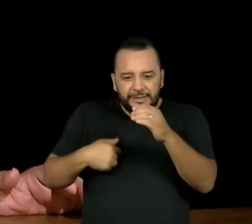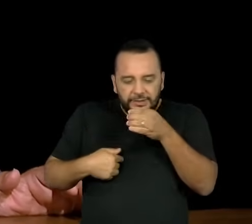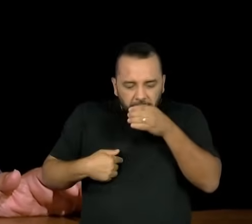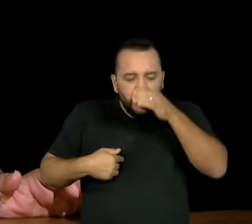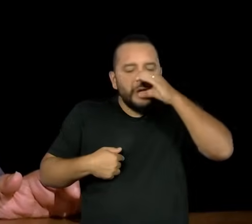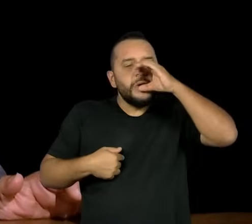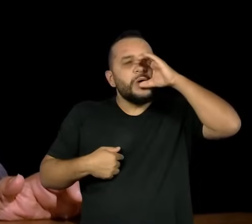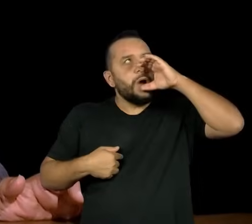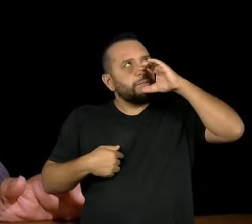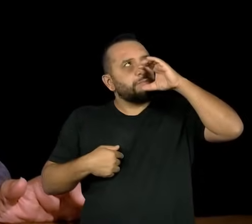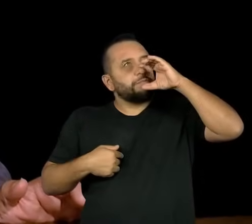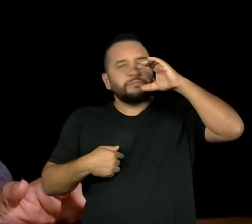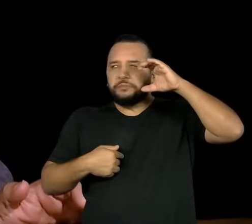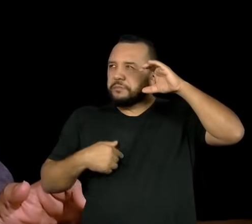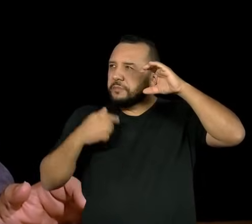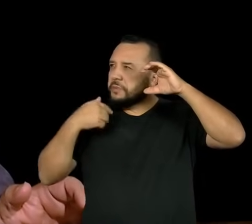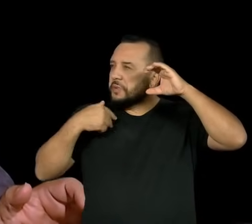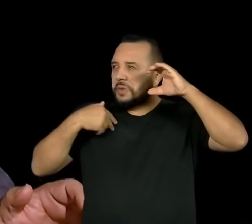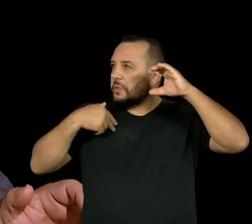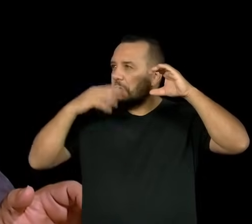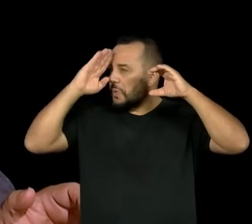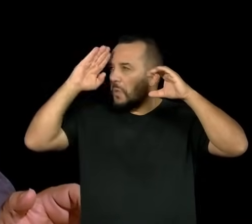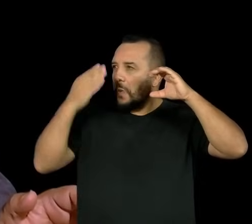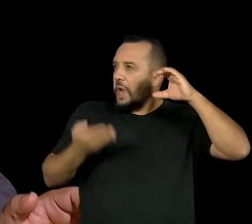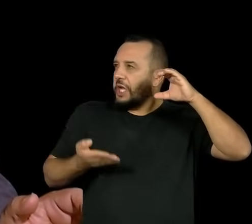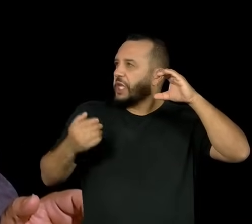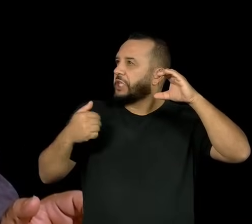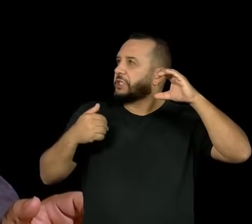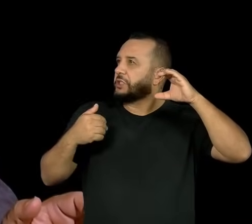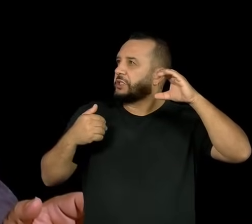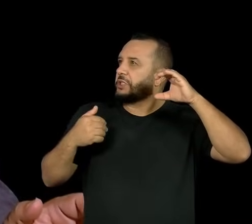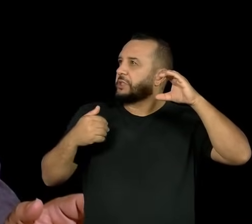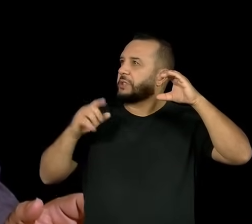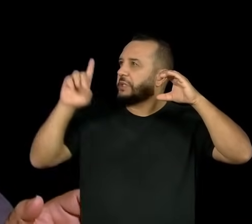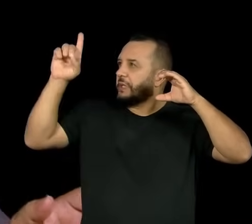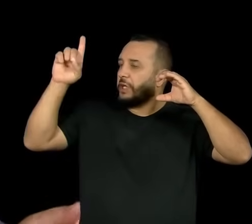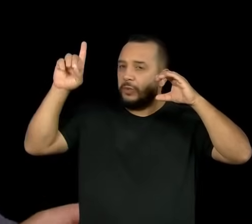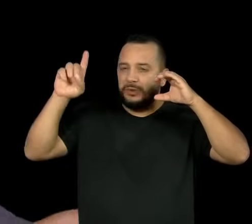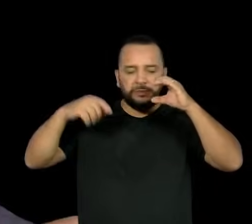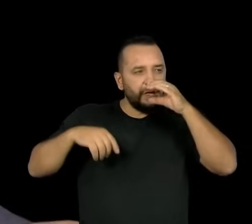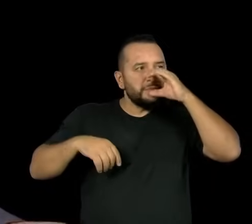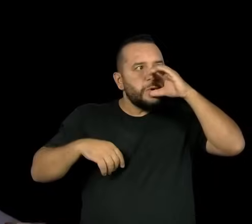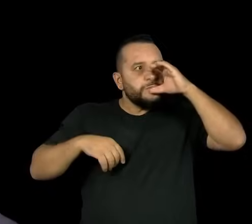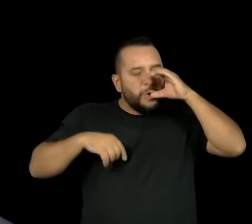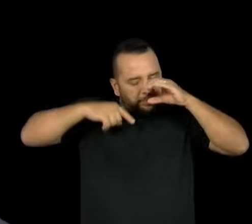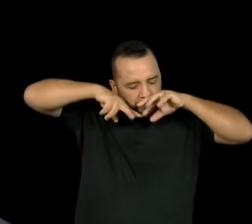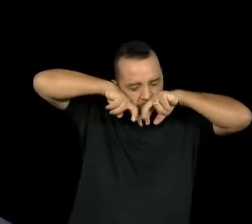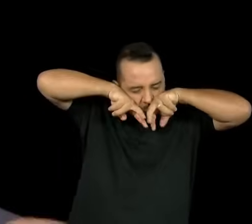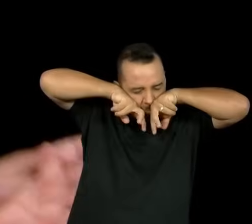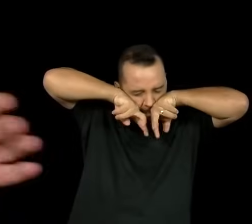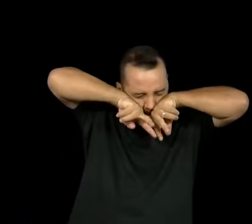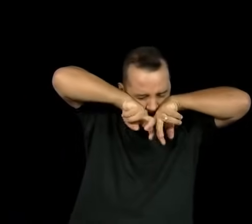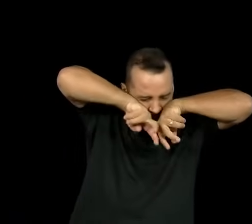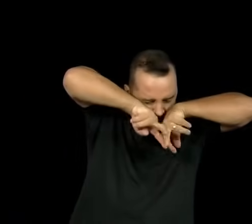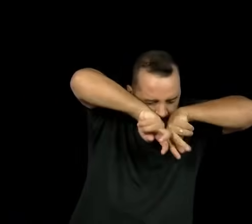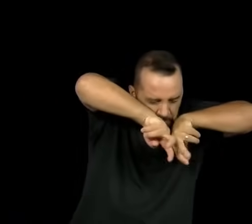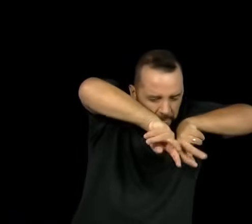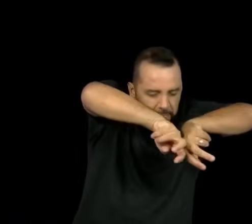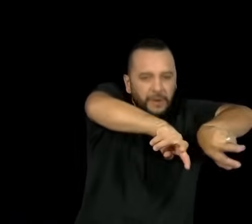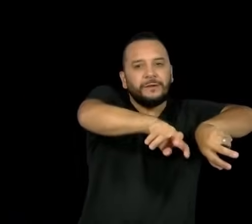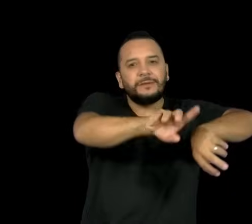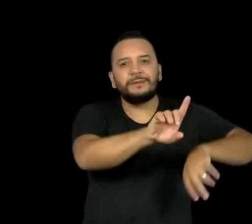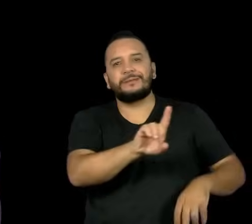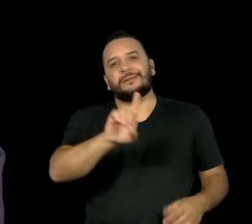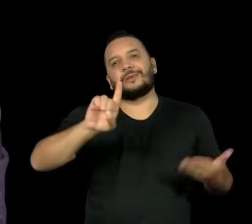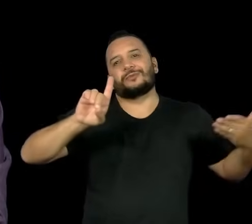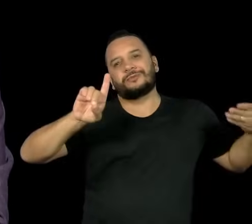do copo, Deus estará te esperando. O meu convidado, o neurocientista Draulio Araújo, é físico